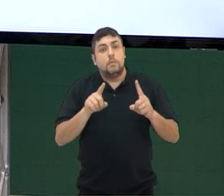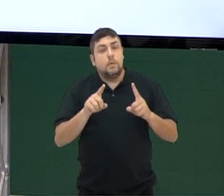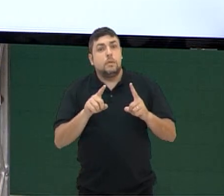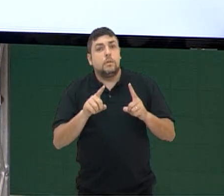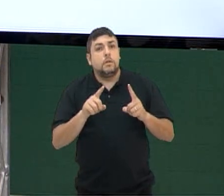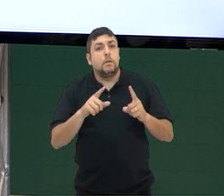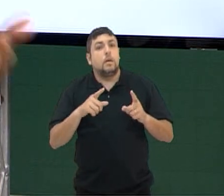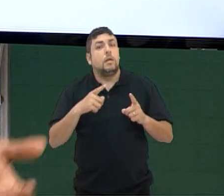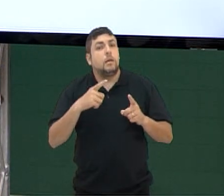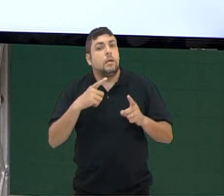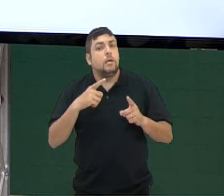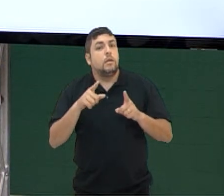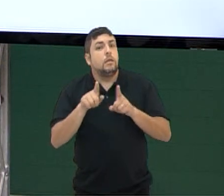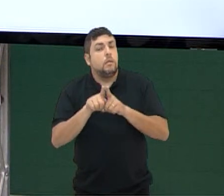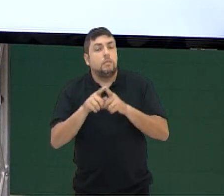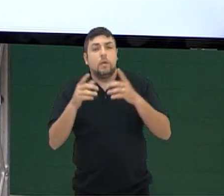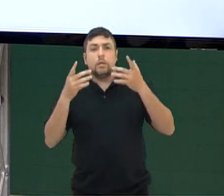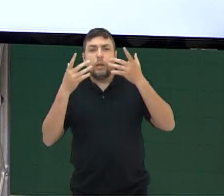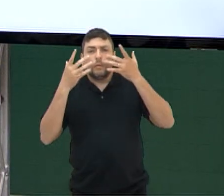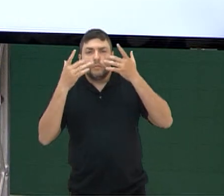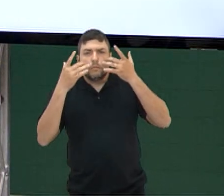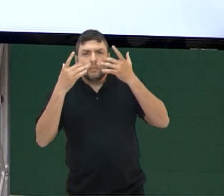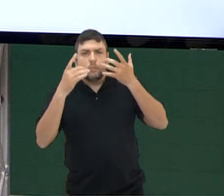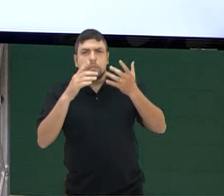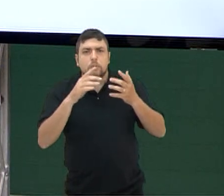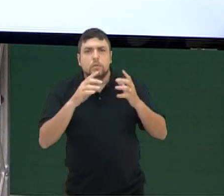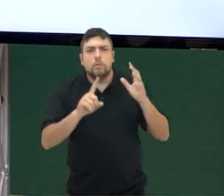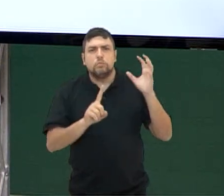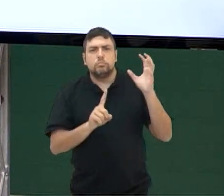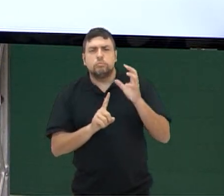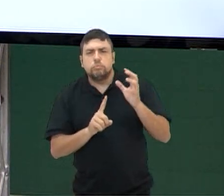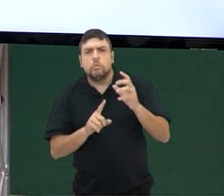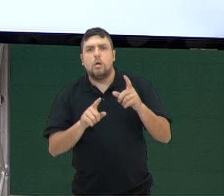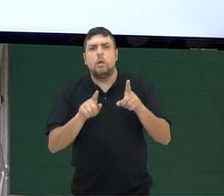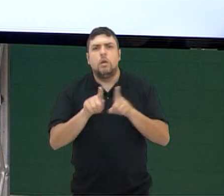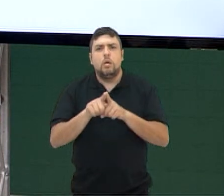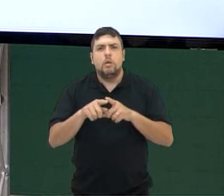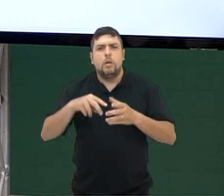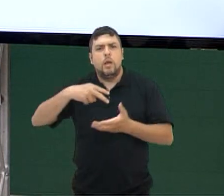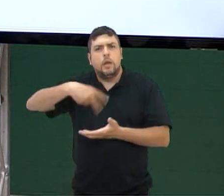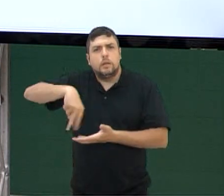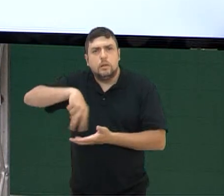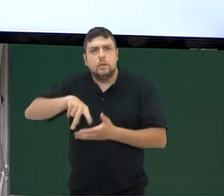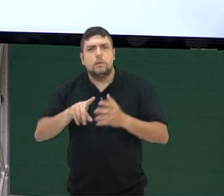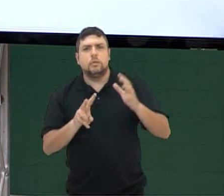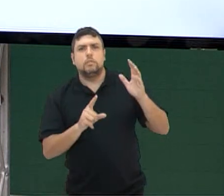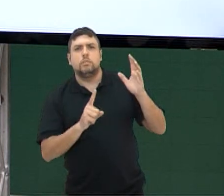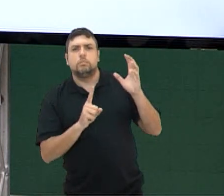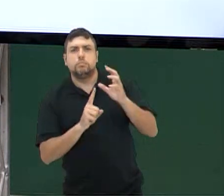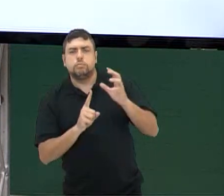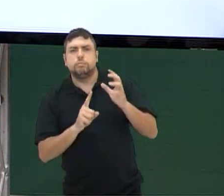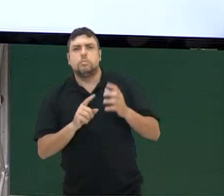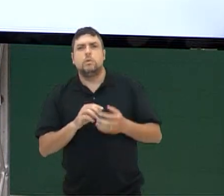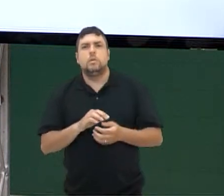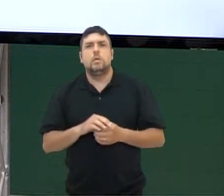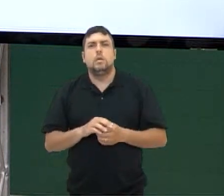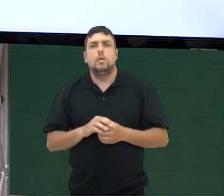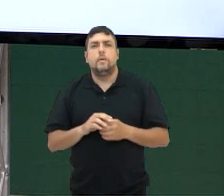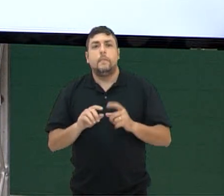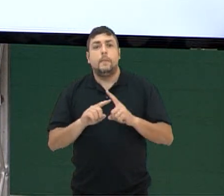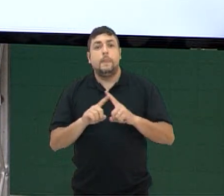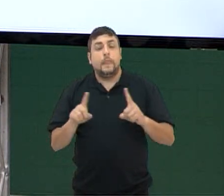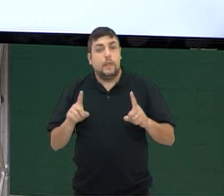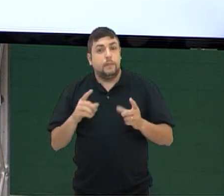absorvidos pelas outras artes, como teatro, literatura, né, que é o que nós estamos trabalhando, e dança, enfim, as outras artes. Mas ele basicamente nasce